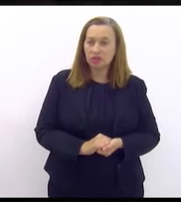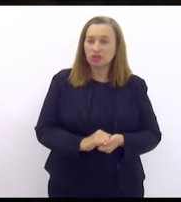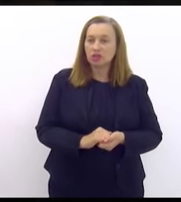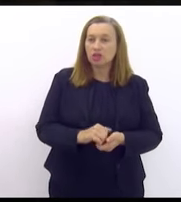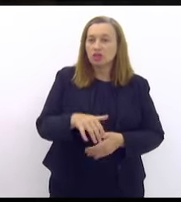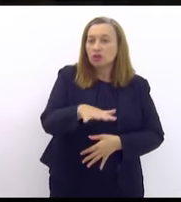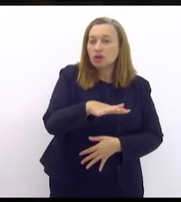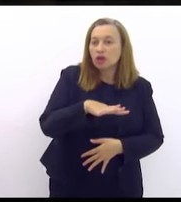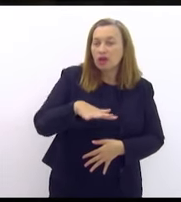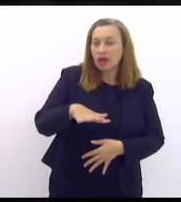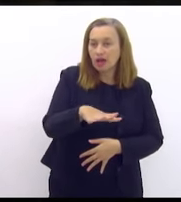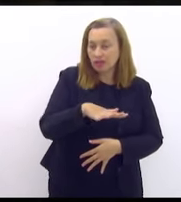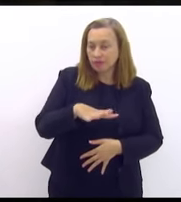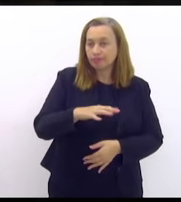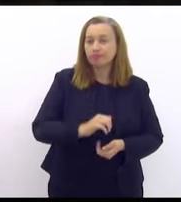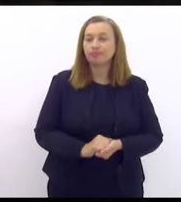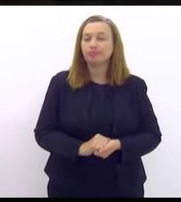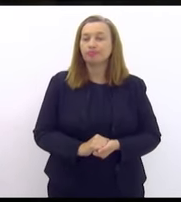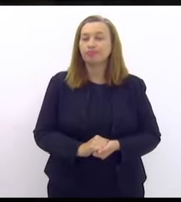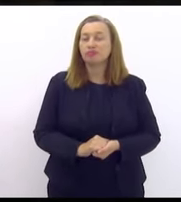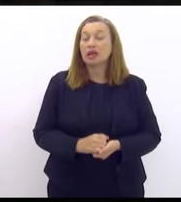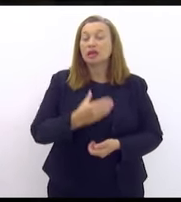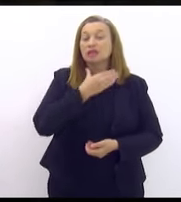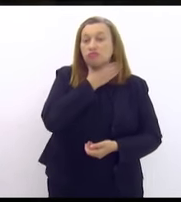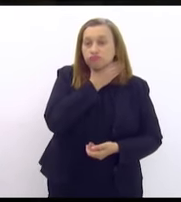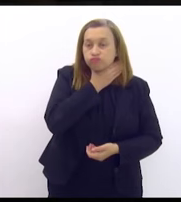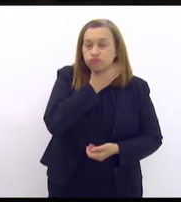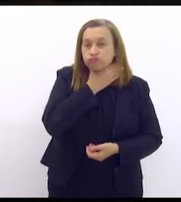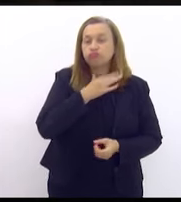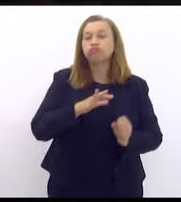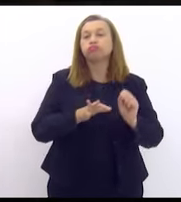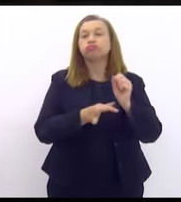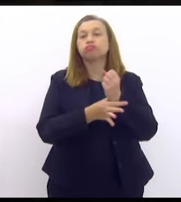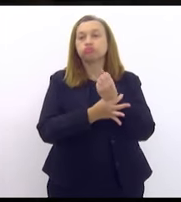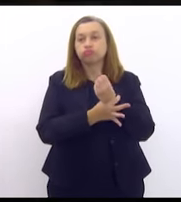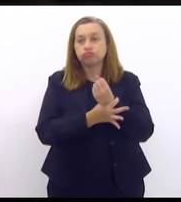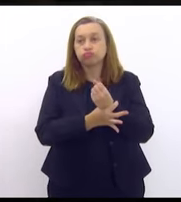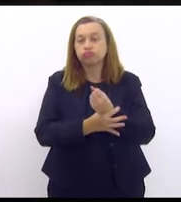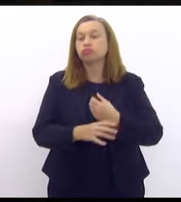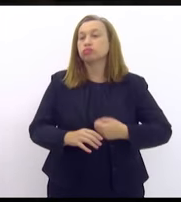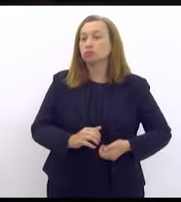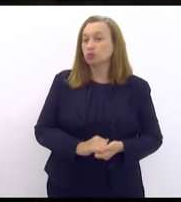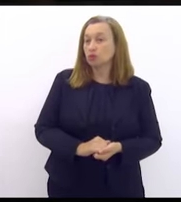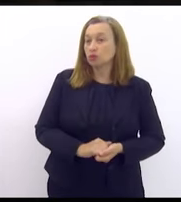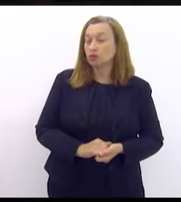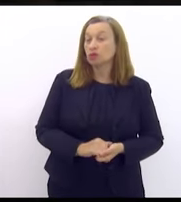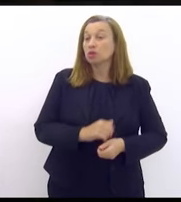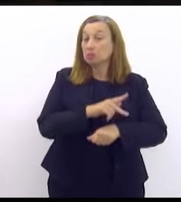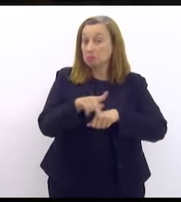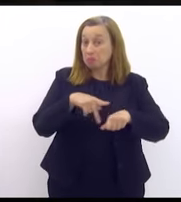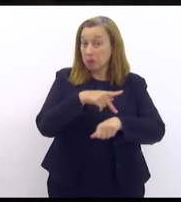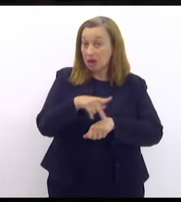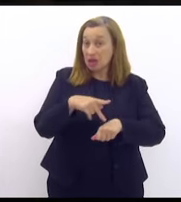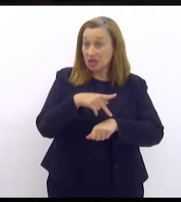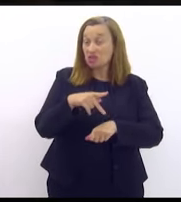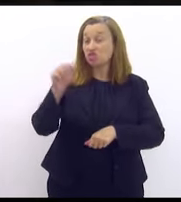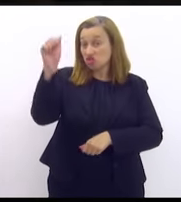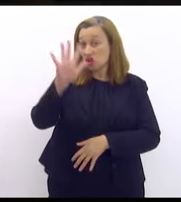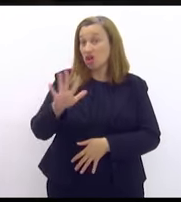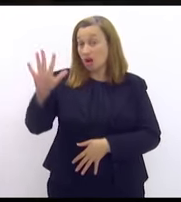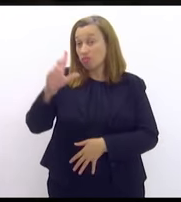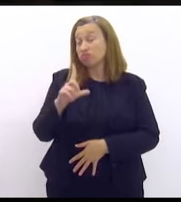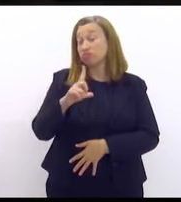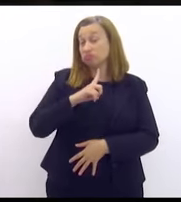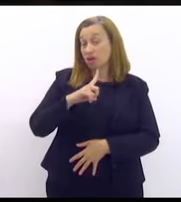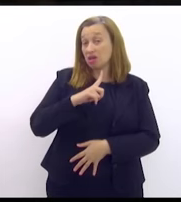Territorial, tendo em vista a grave crise de segurança que passa o nosso país como um todo, e,